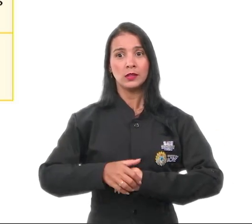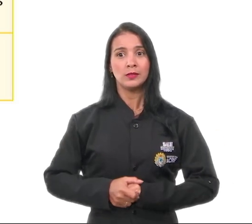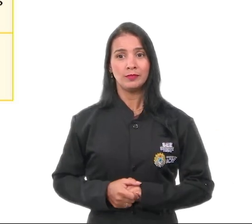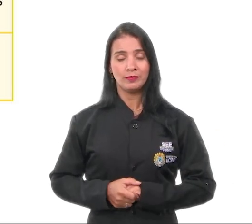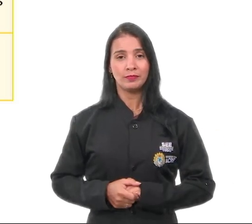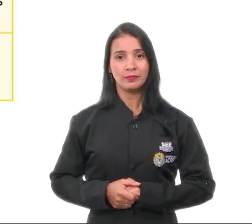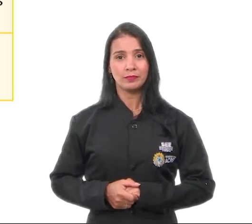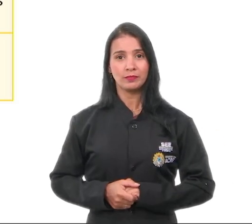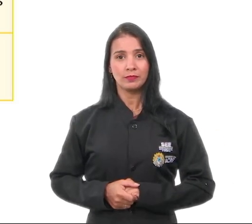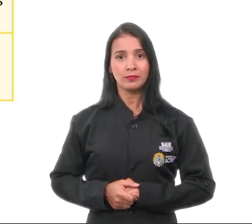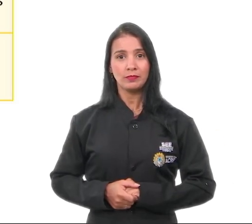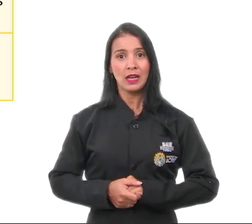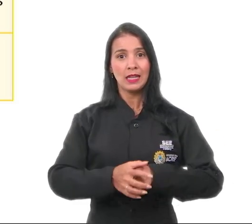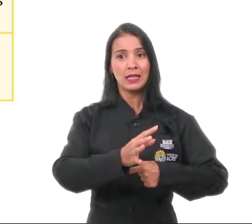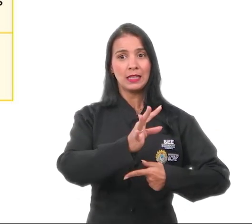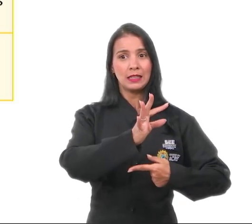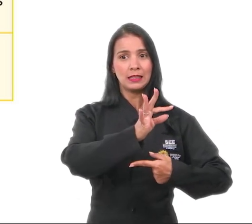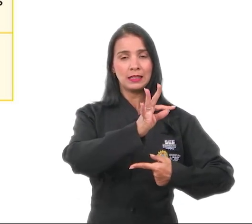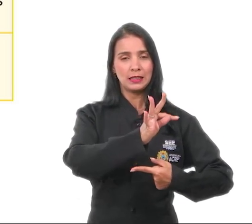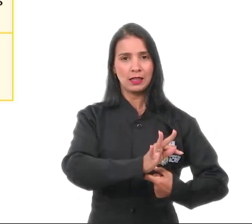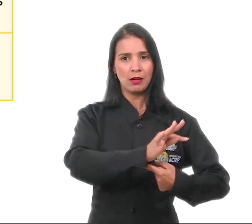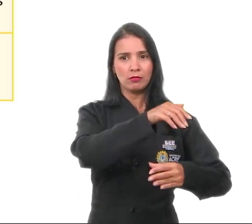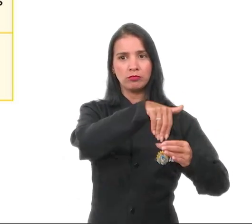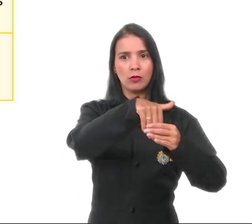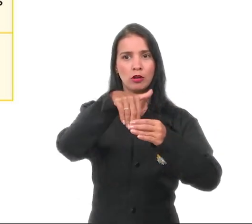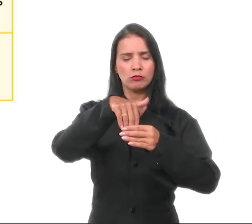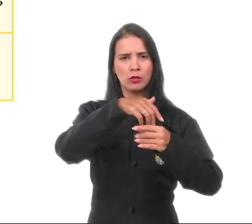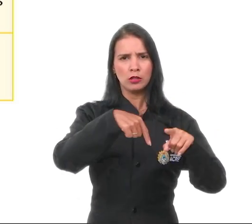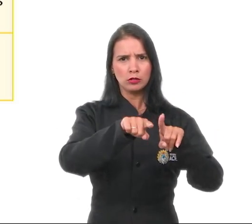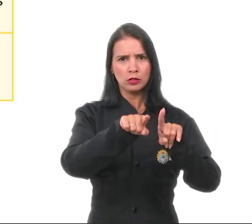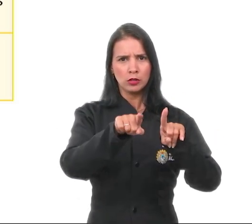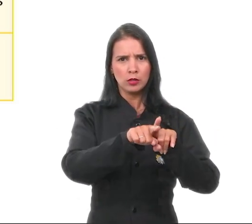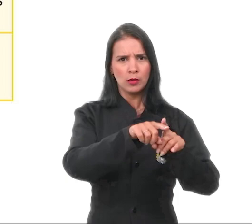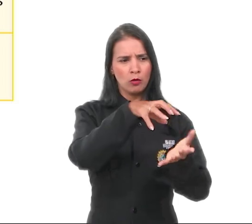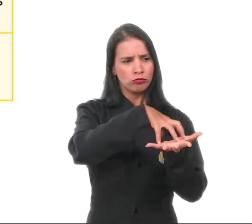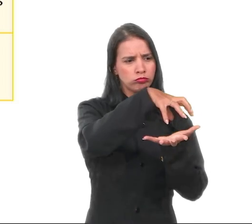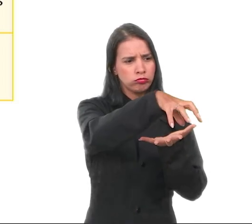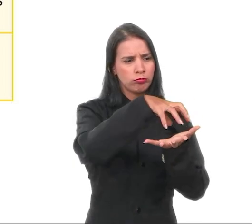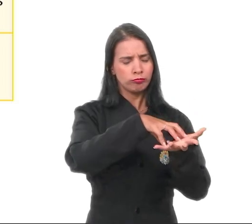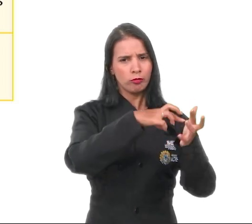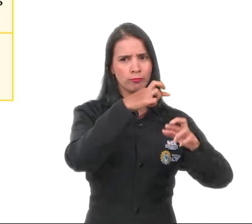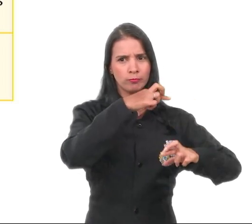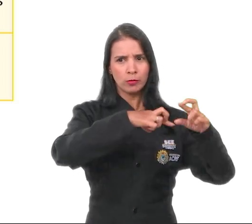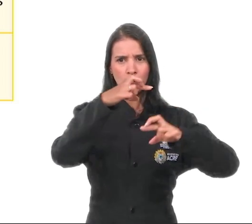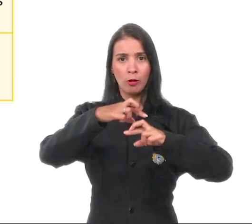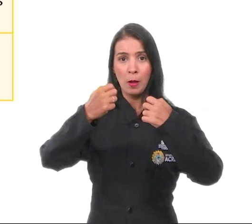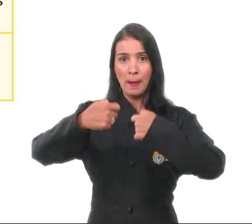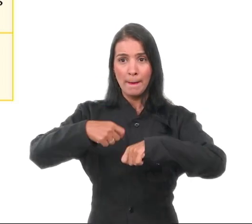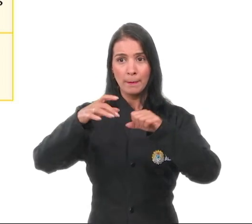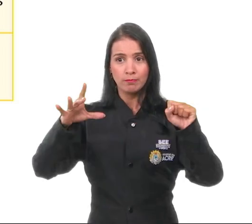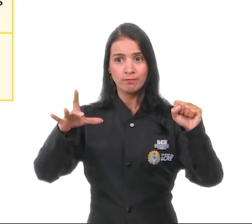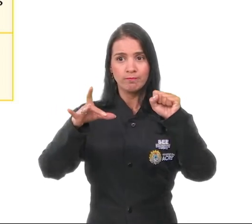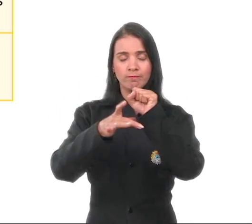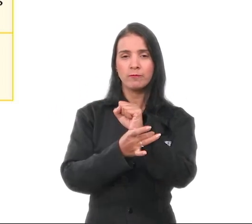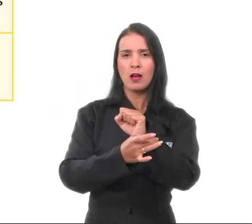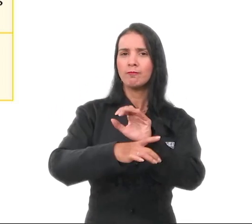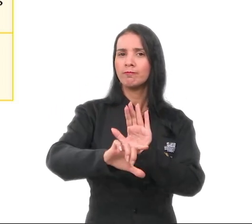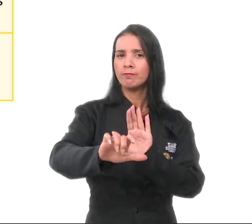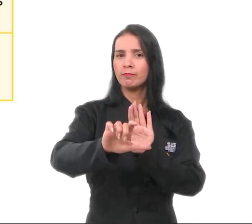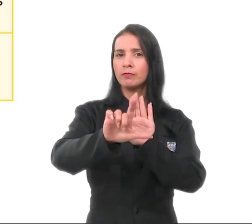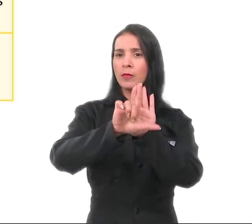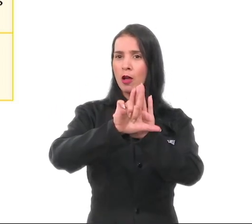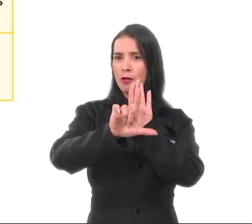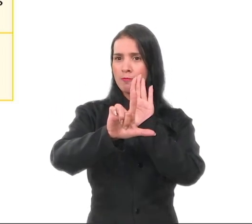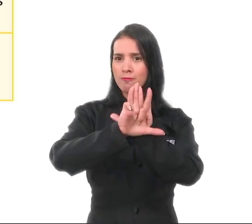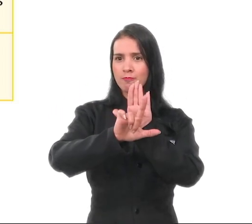e órgãos de controle. Função principal, garantir legalidade e transparência das